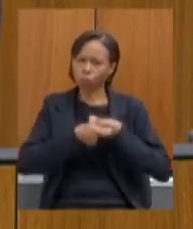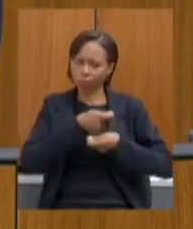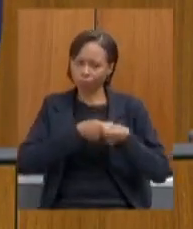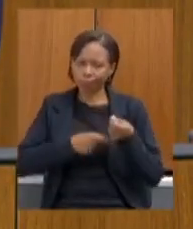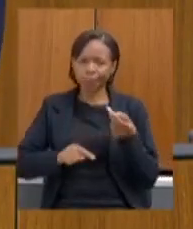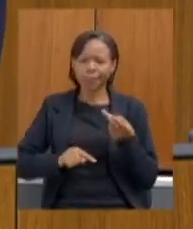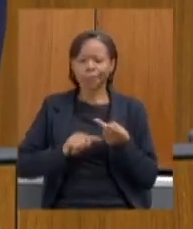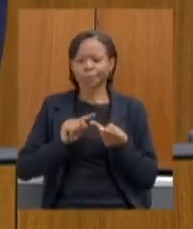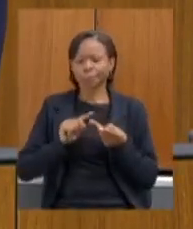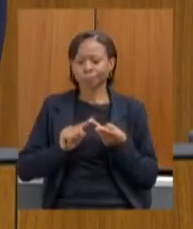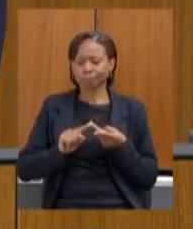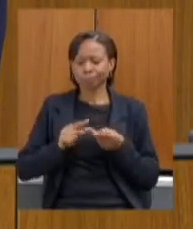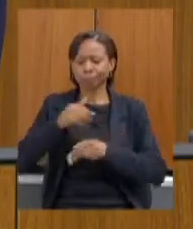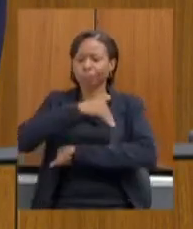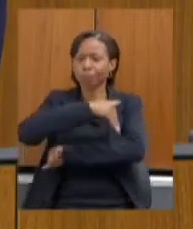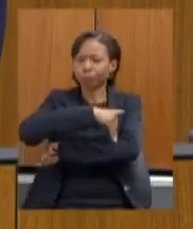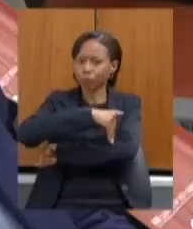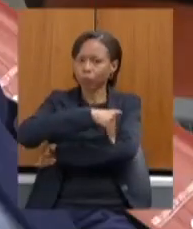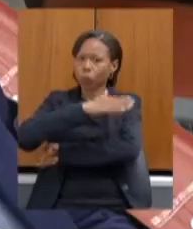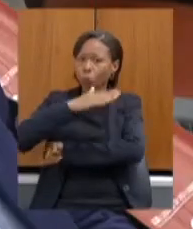Brumadinho, de forma